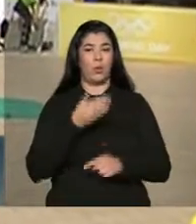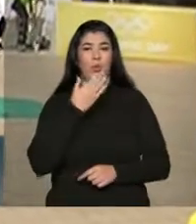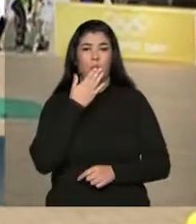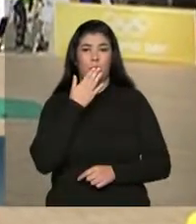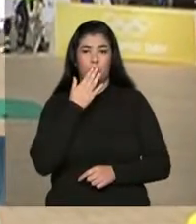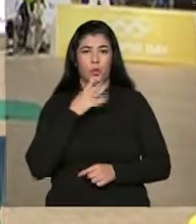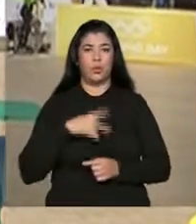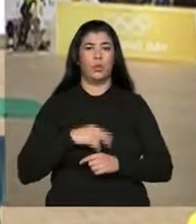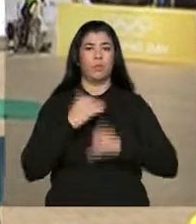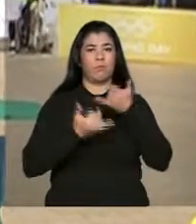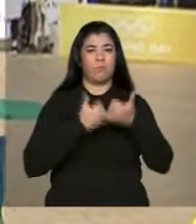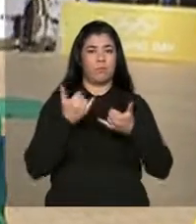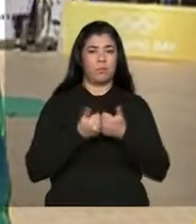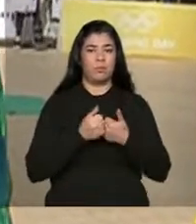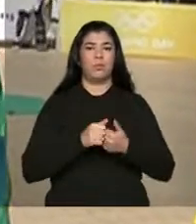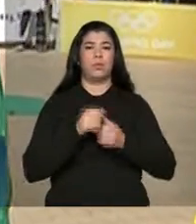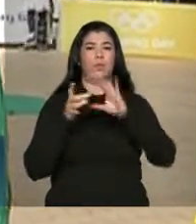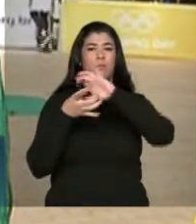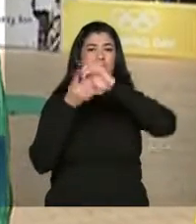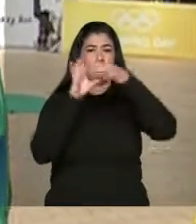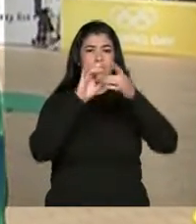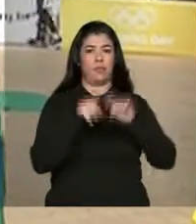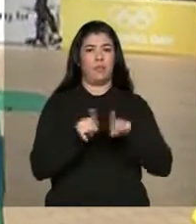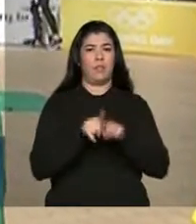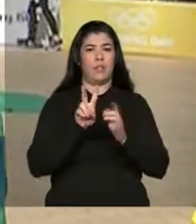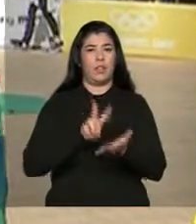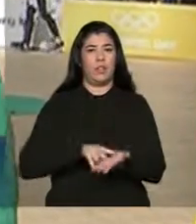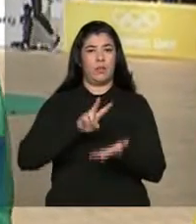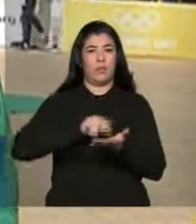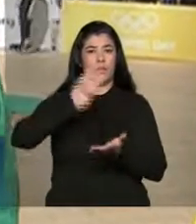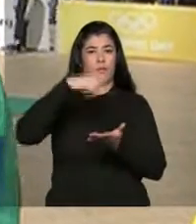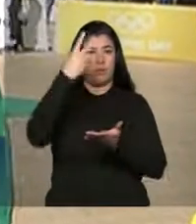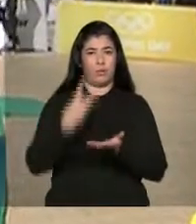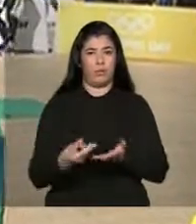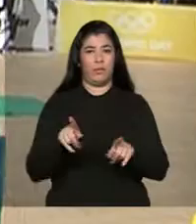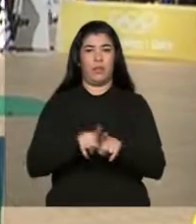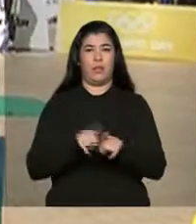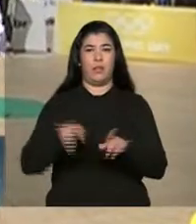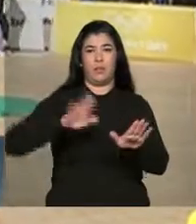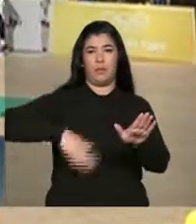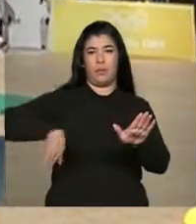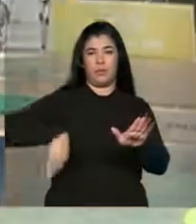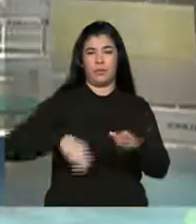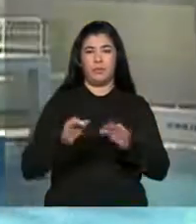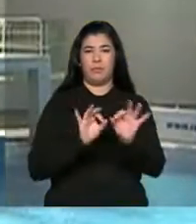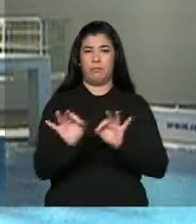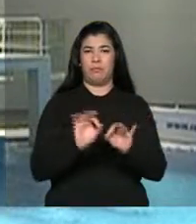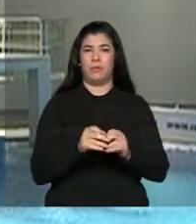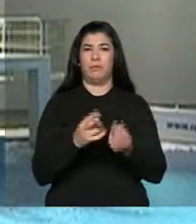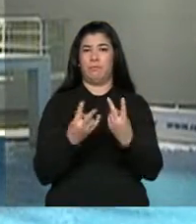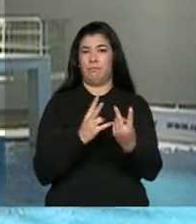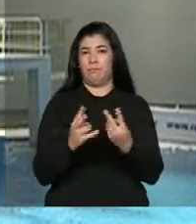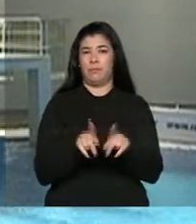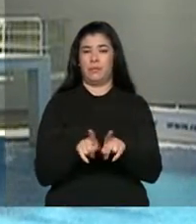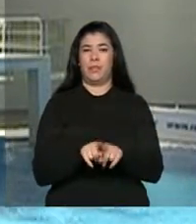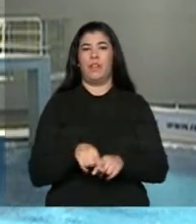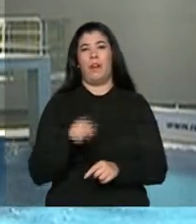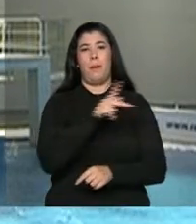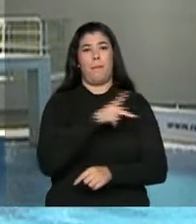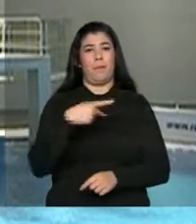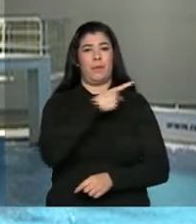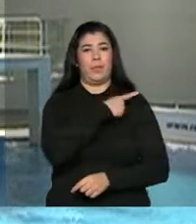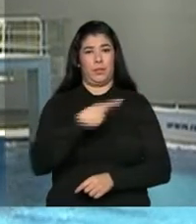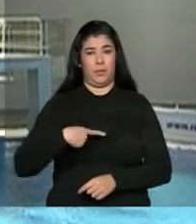olímpicos rio 2016 o salto ornamental e o nado sincronizado a presidenta dilma rousseff vai é